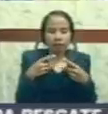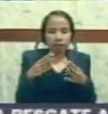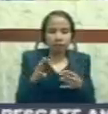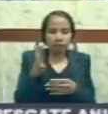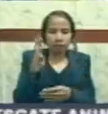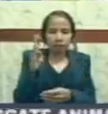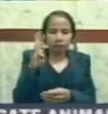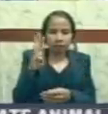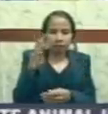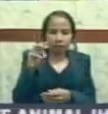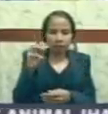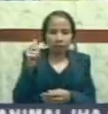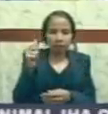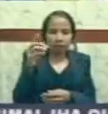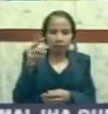mandato?